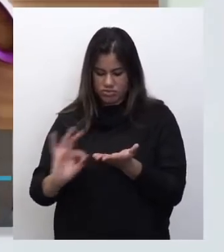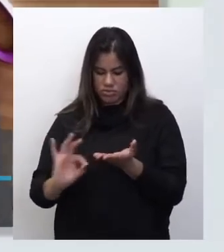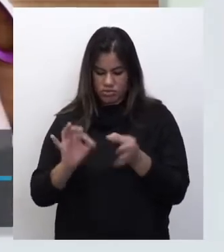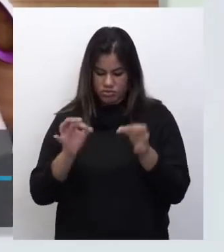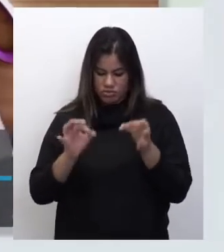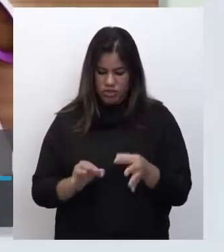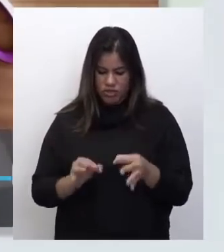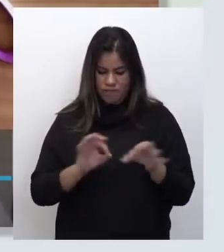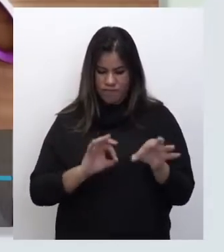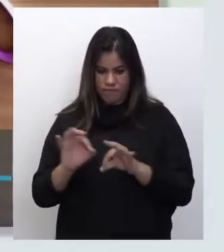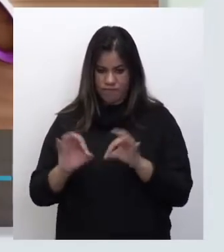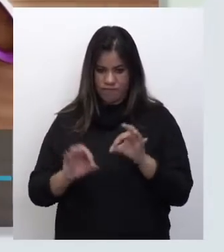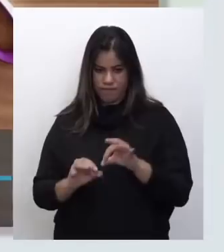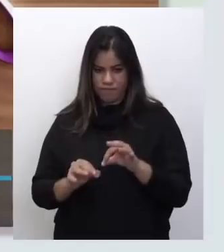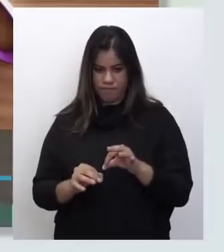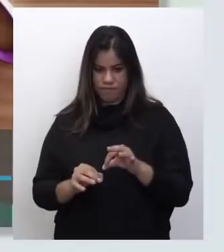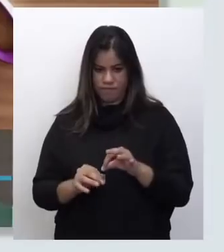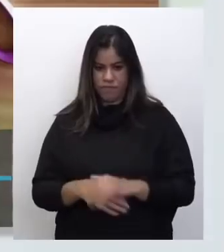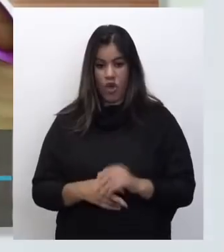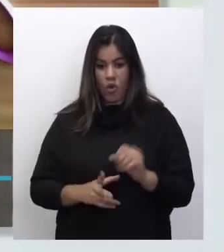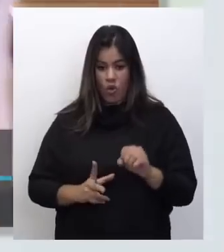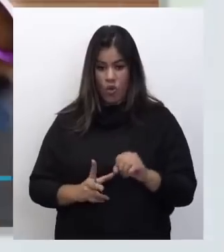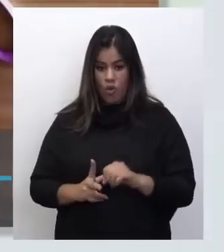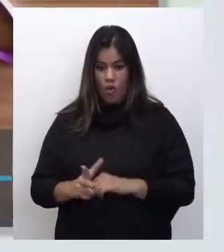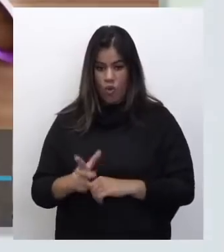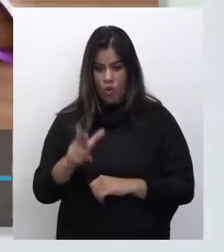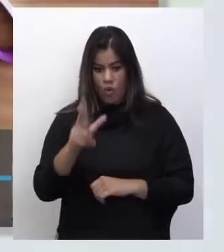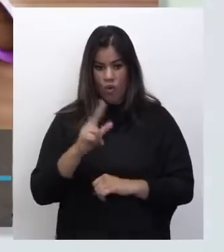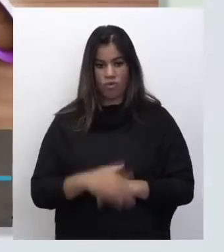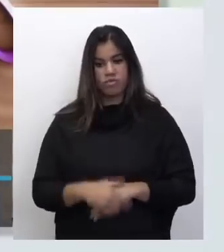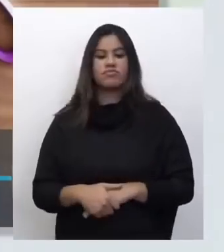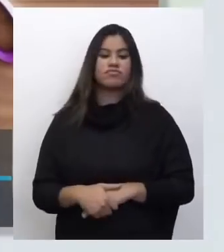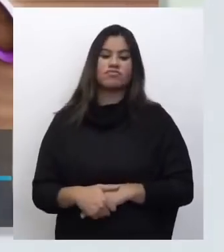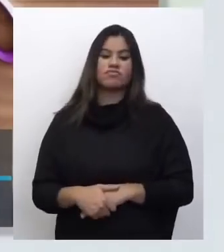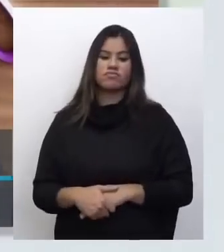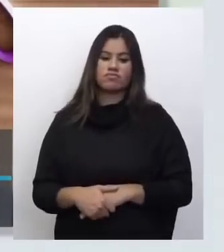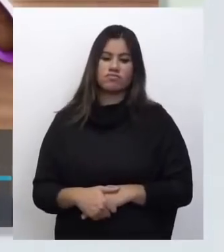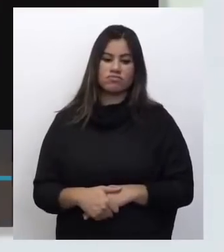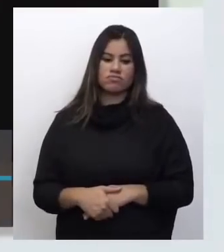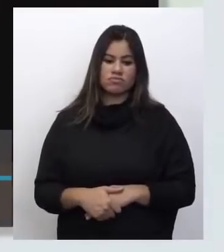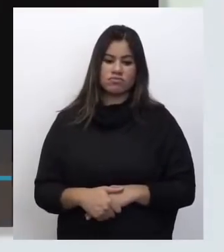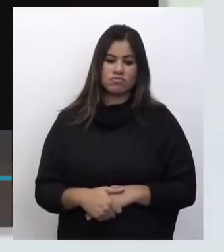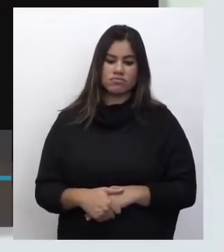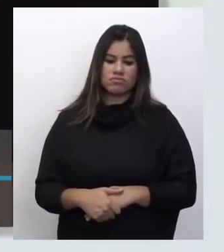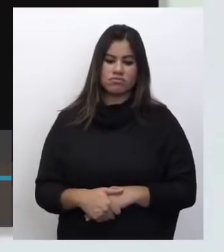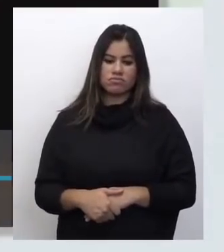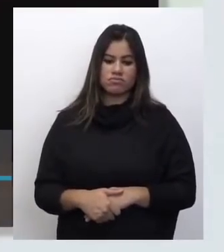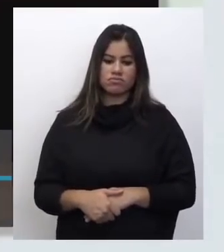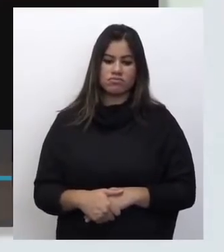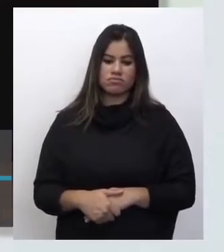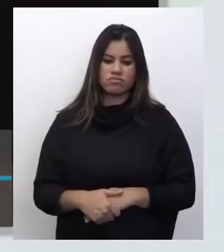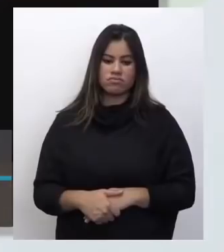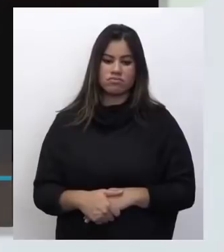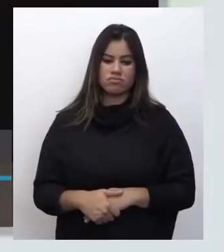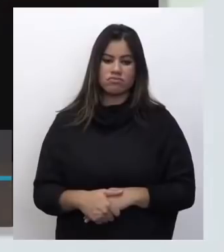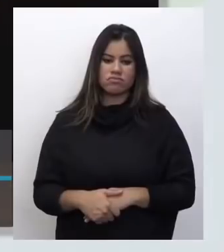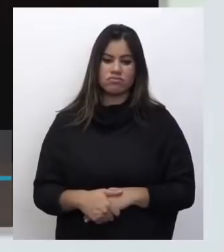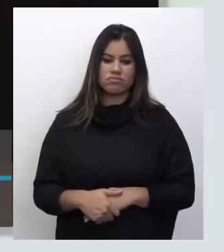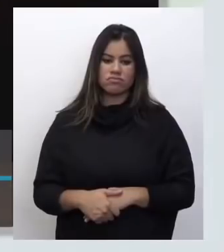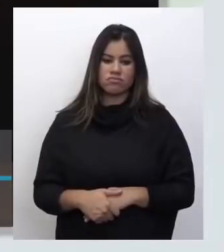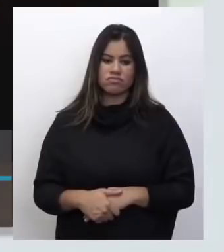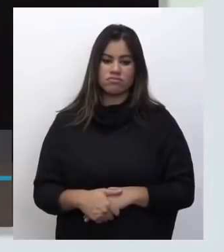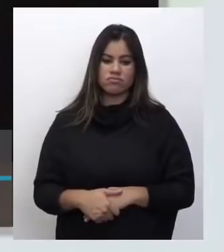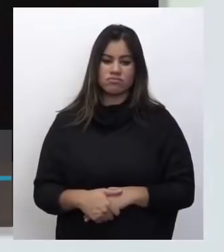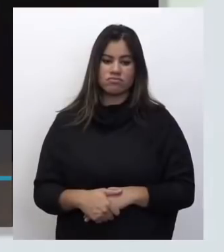Então, olha só aqui, ó. Tirei, bastidores. Então agora eu vou colocar também, eu já